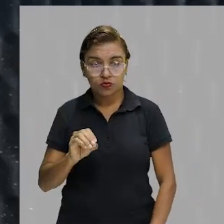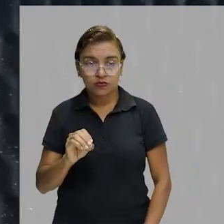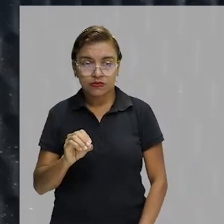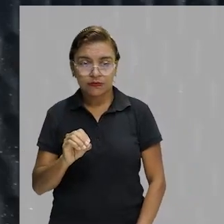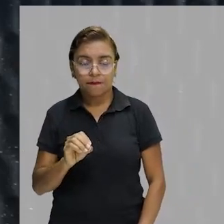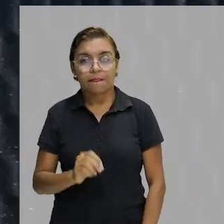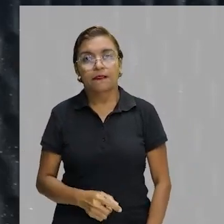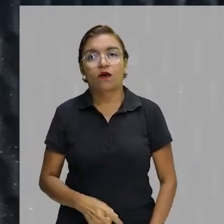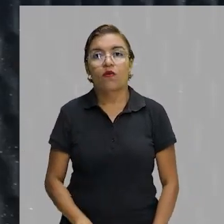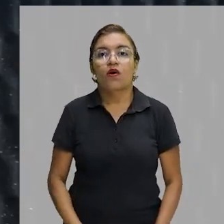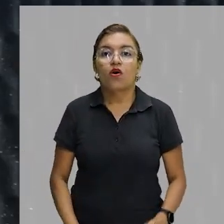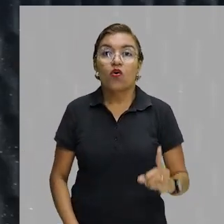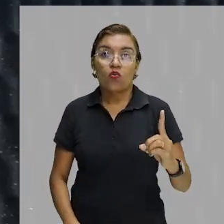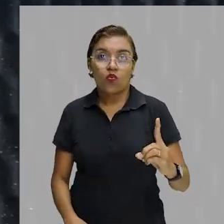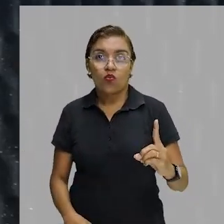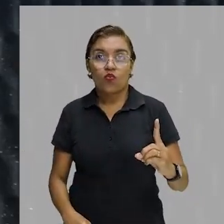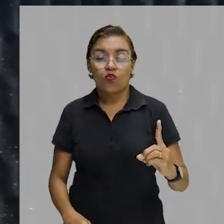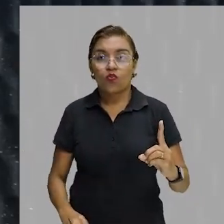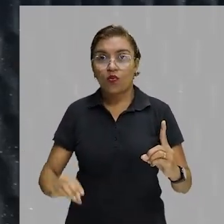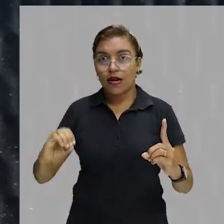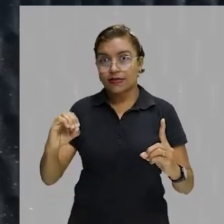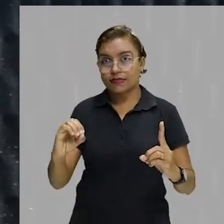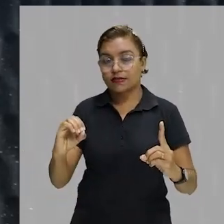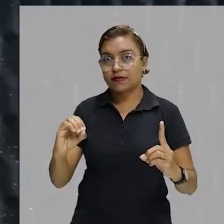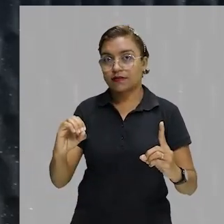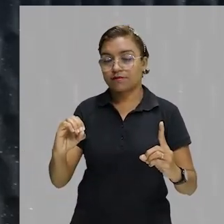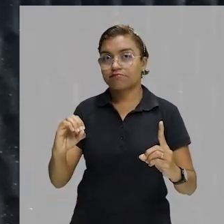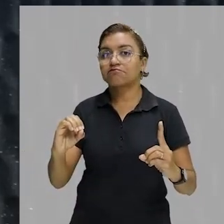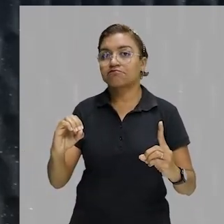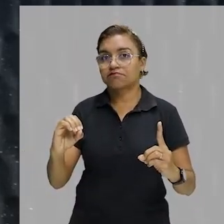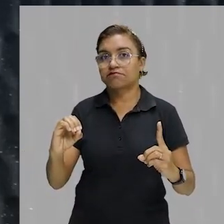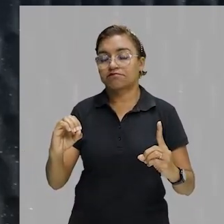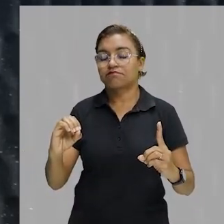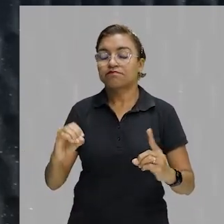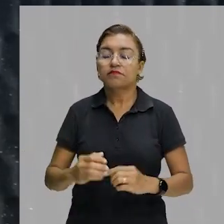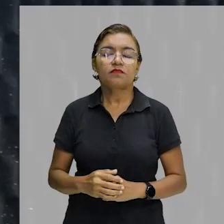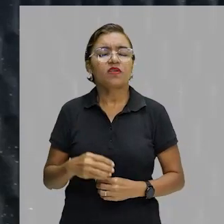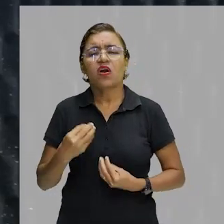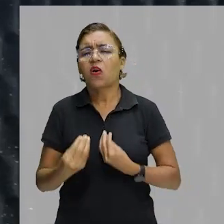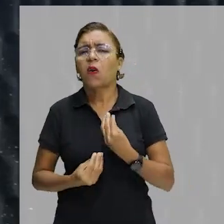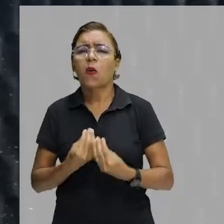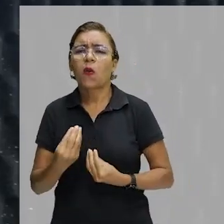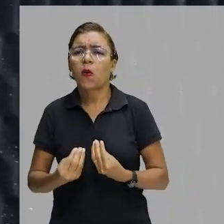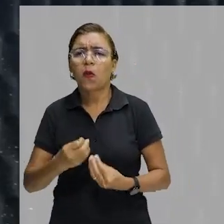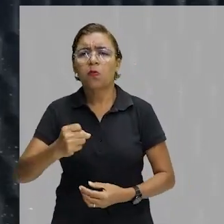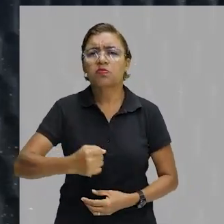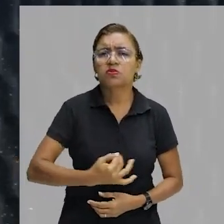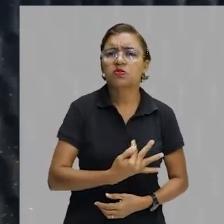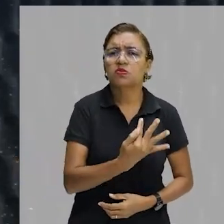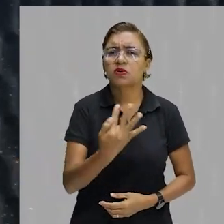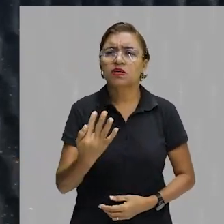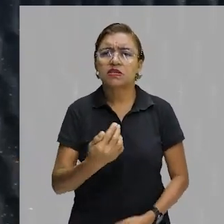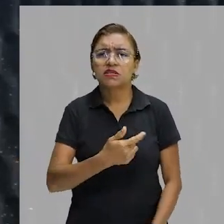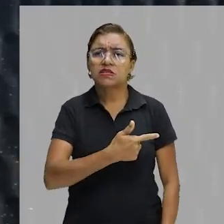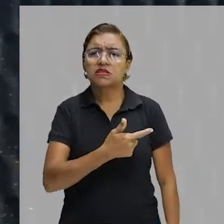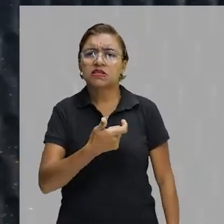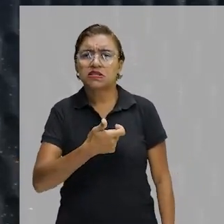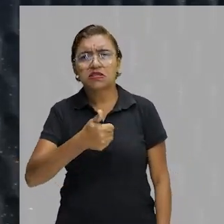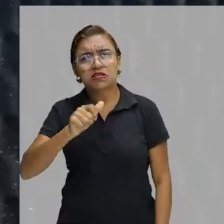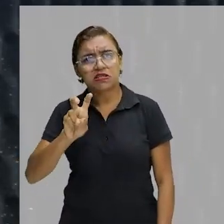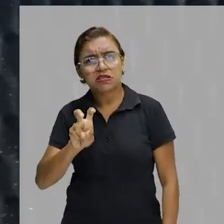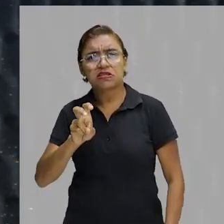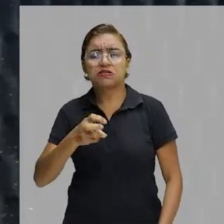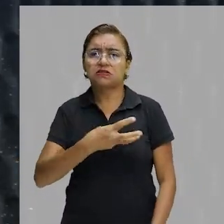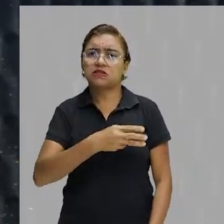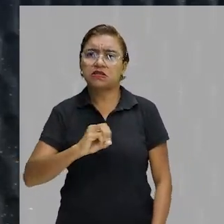botar 1-0 na minha equipe ou no meu adversário. Tá certo? Professor, e como é essa contagem 15, 30, 40 e